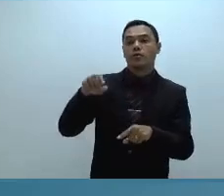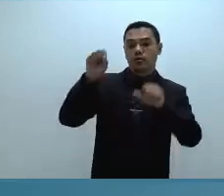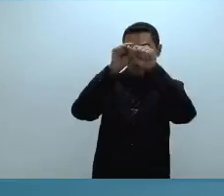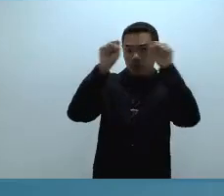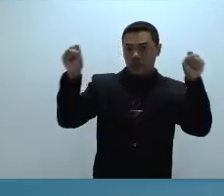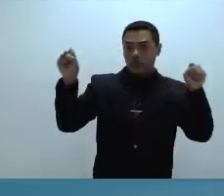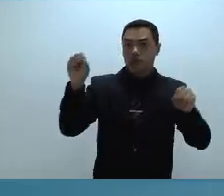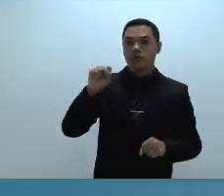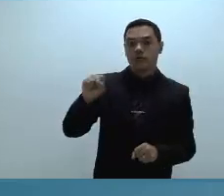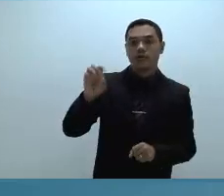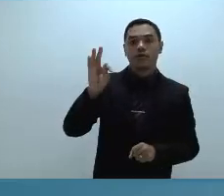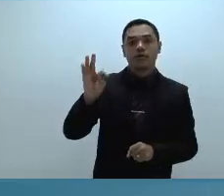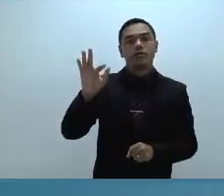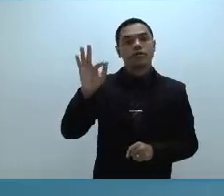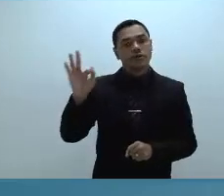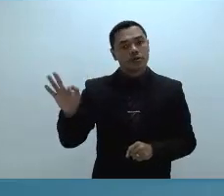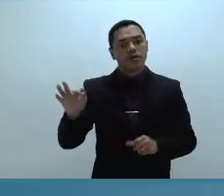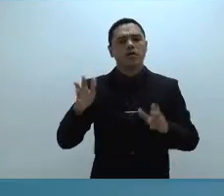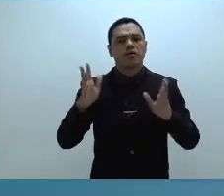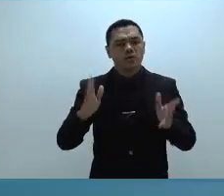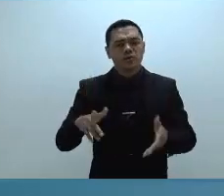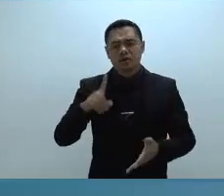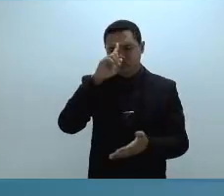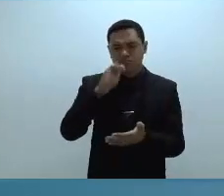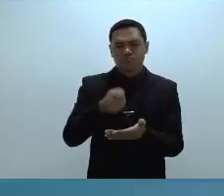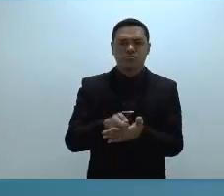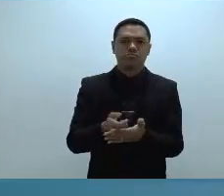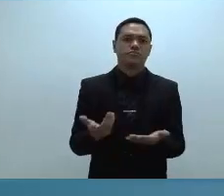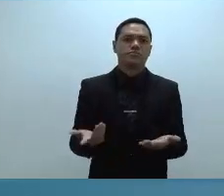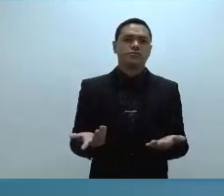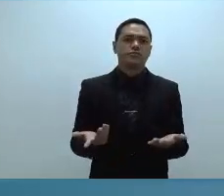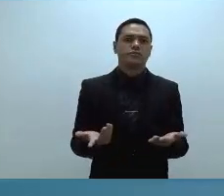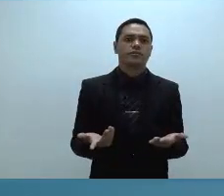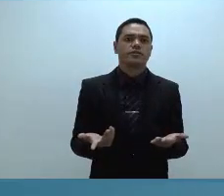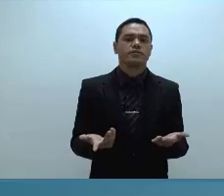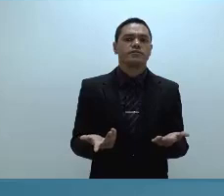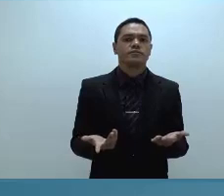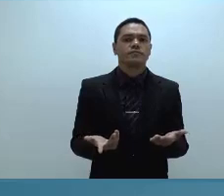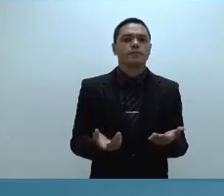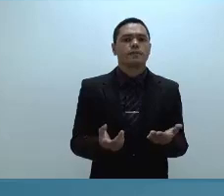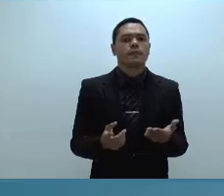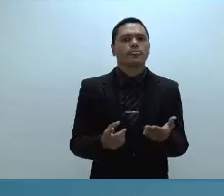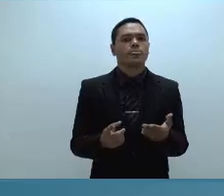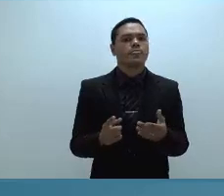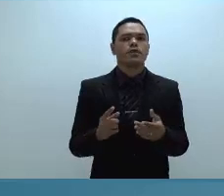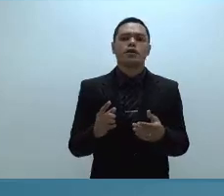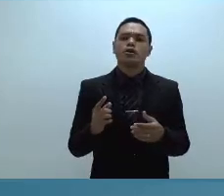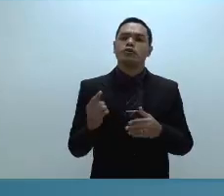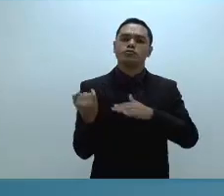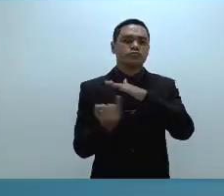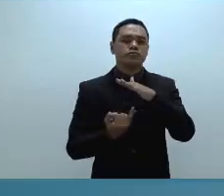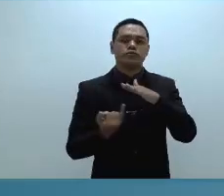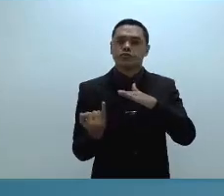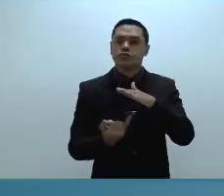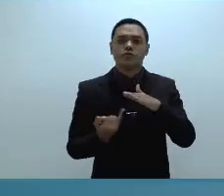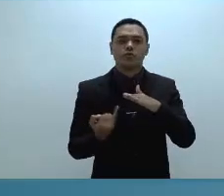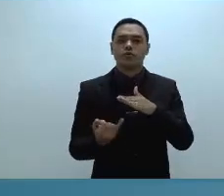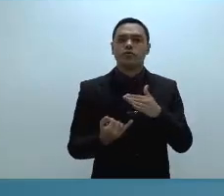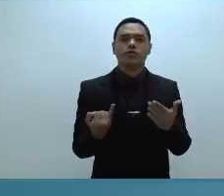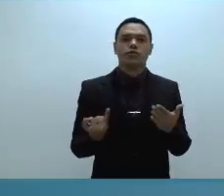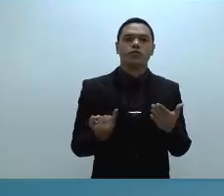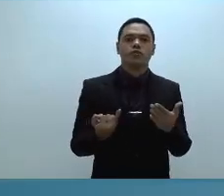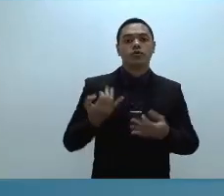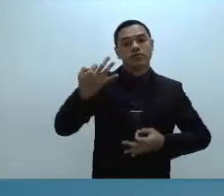de transitado, julgado e certificado, a única instrumento jurídico, o único remédio jurídico que